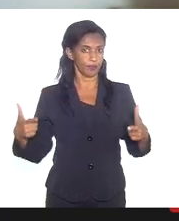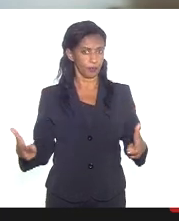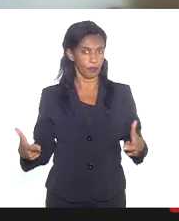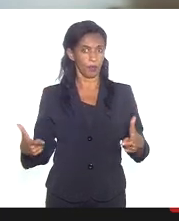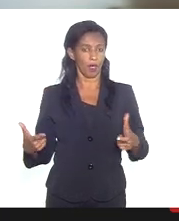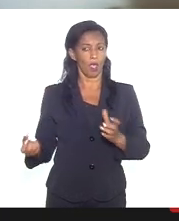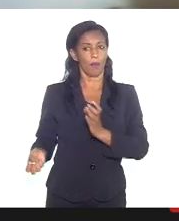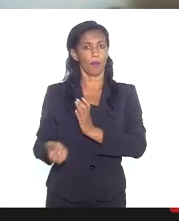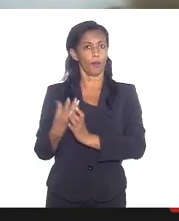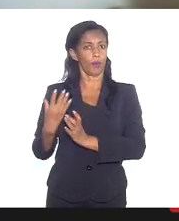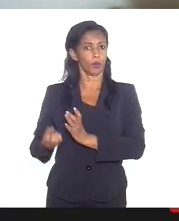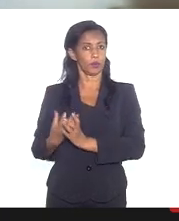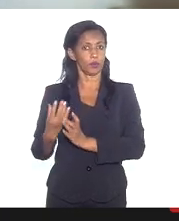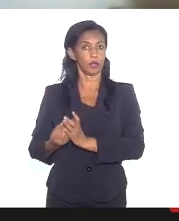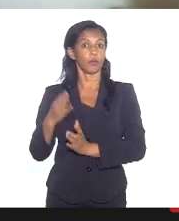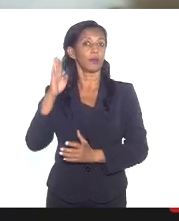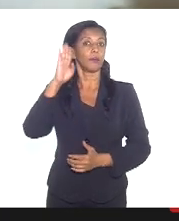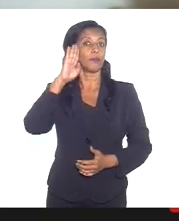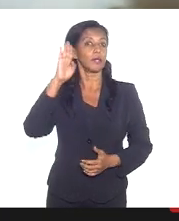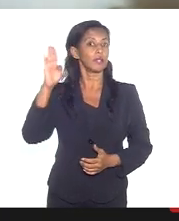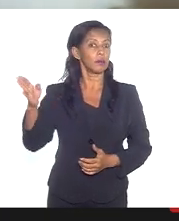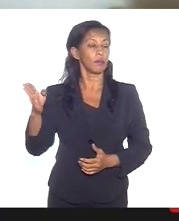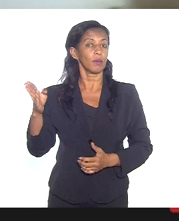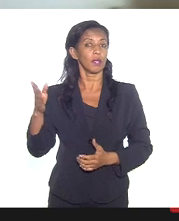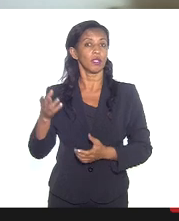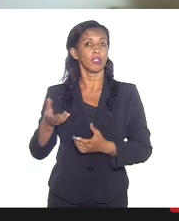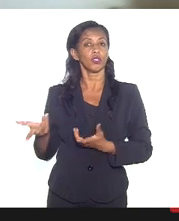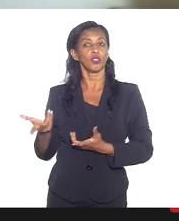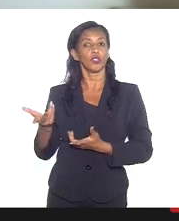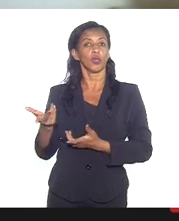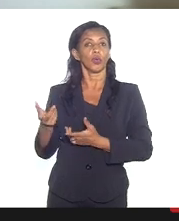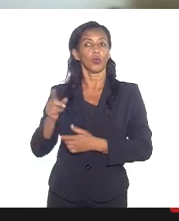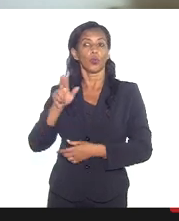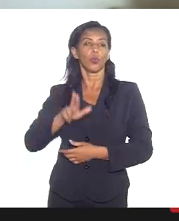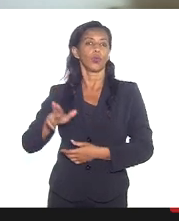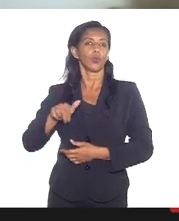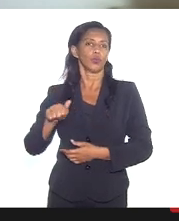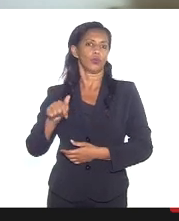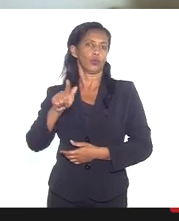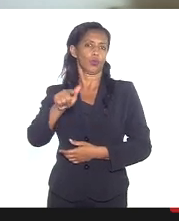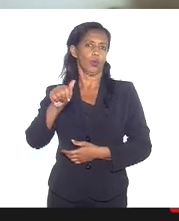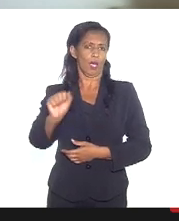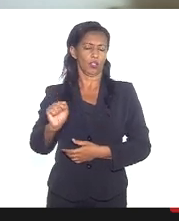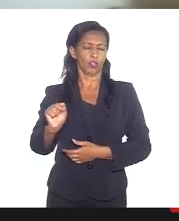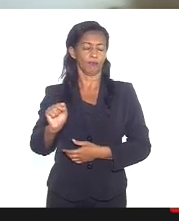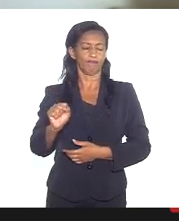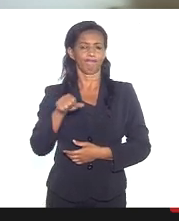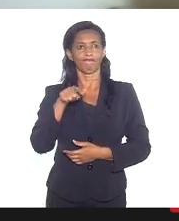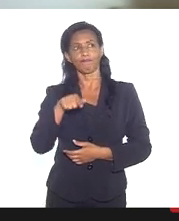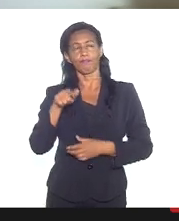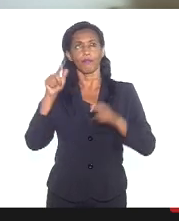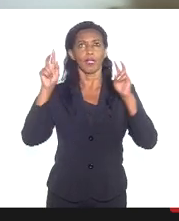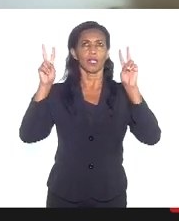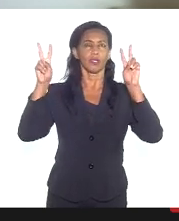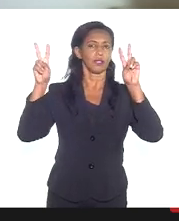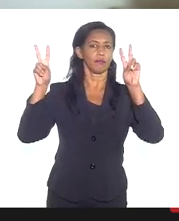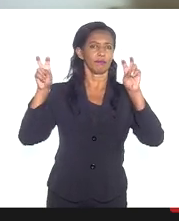a produção e principalmente o consumo do gás. Esse tema começou a